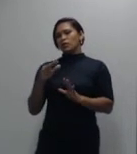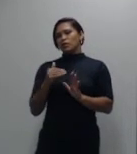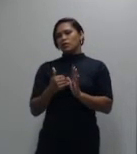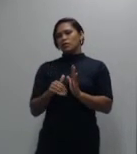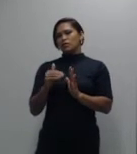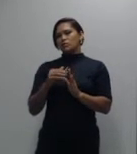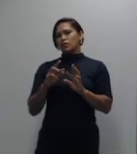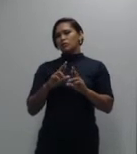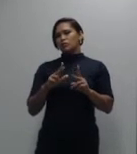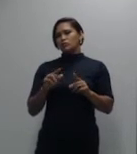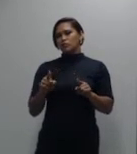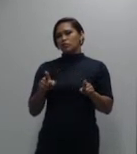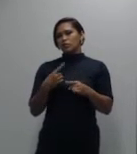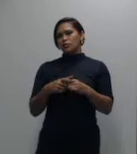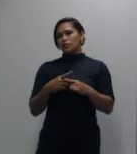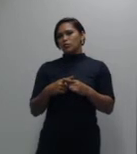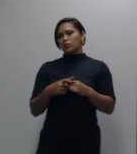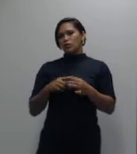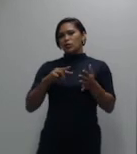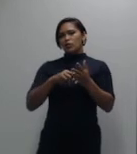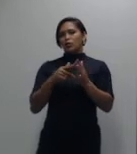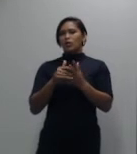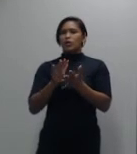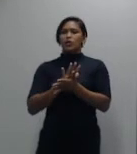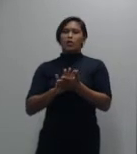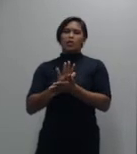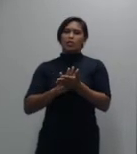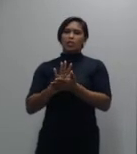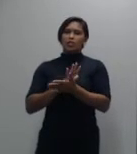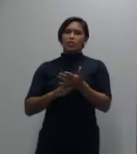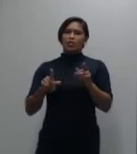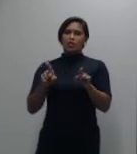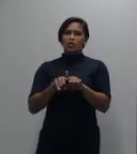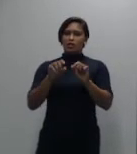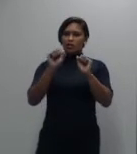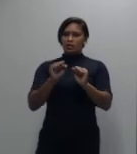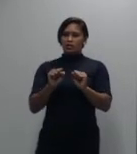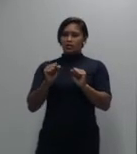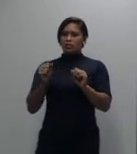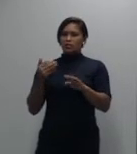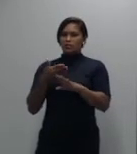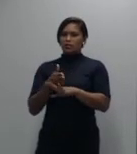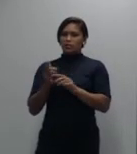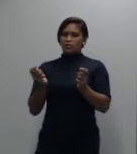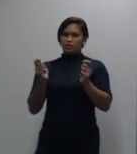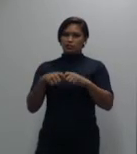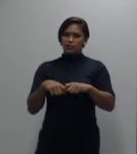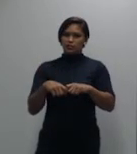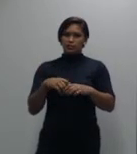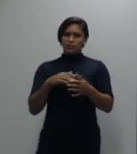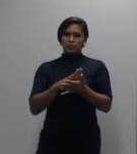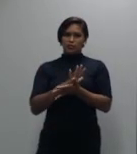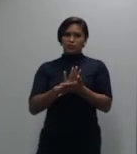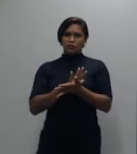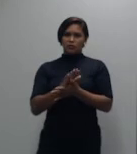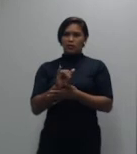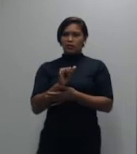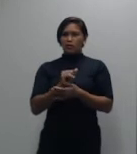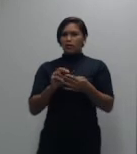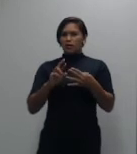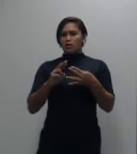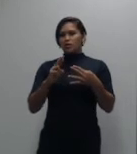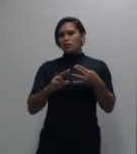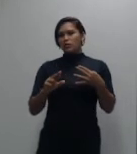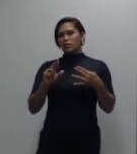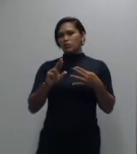de divergência Porque não houve alteração consciente da composição e fechar o seu cabimento um acordando agravo agravo regimental